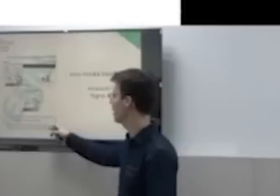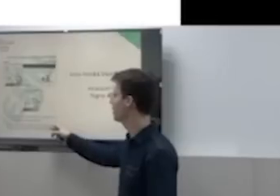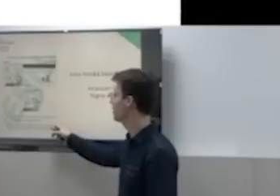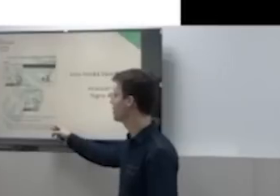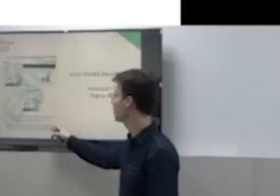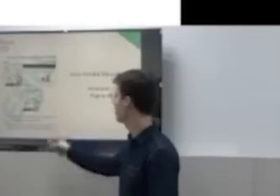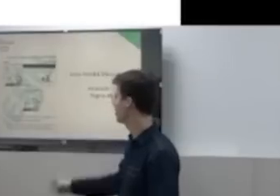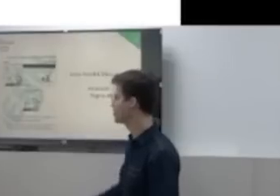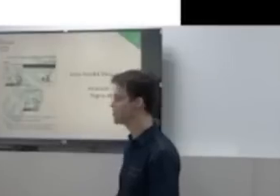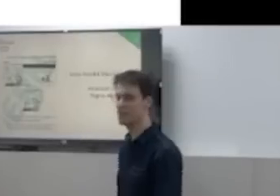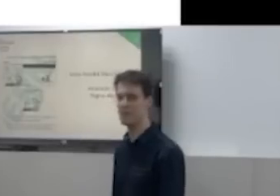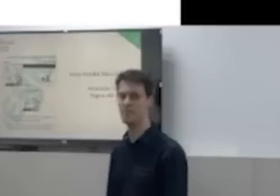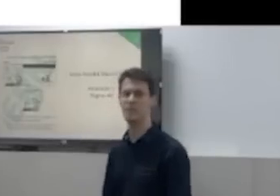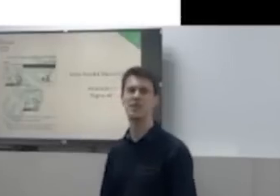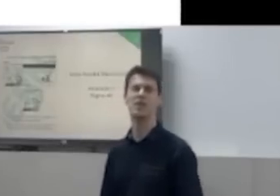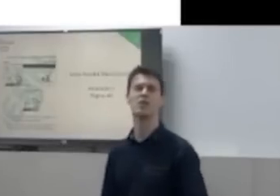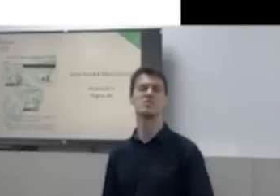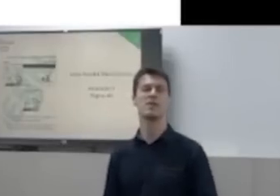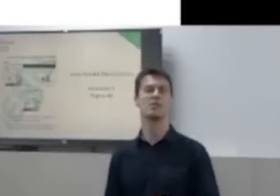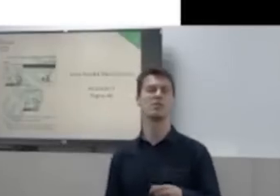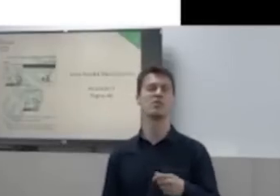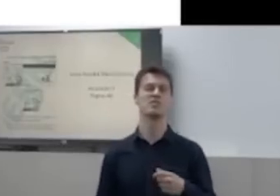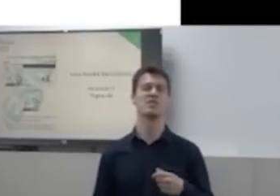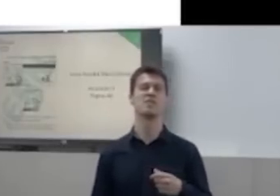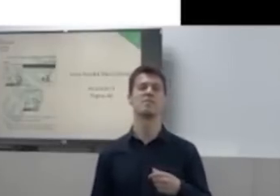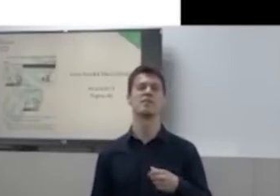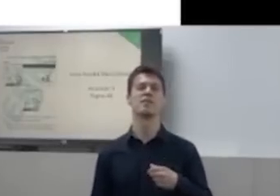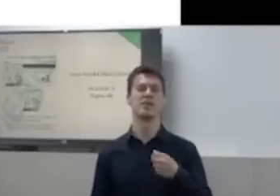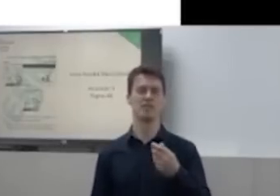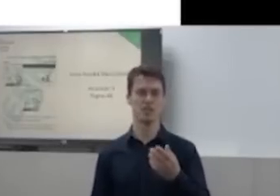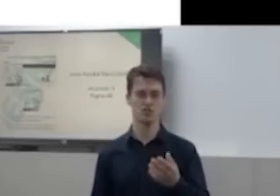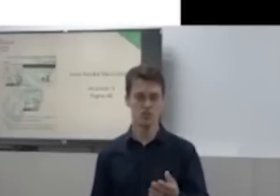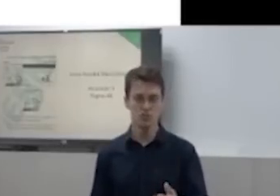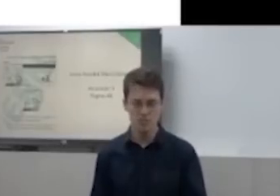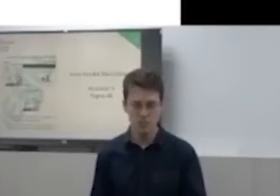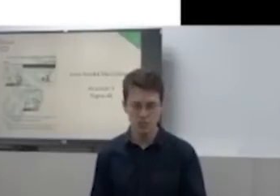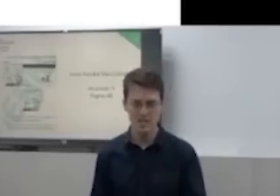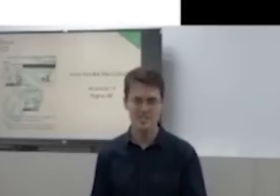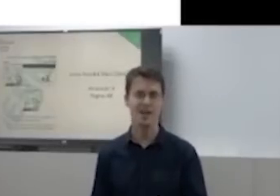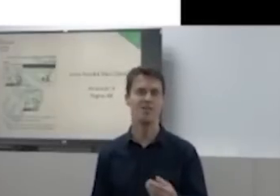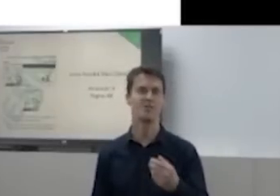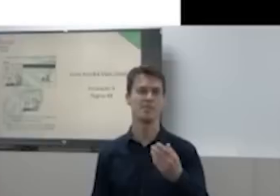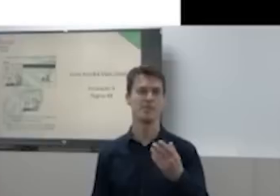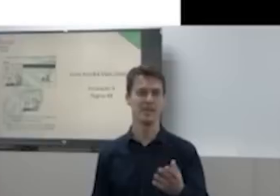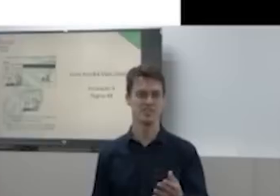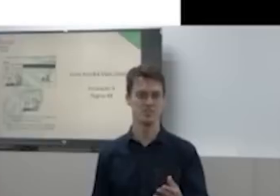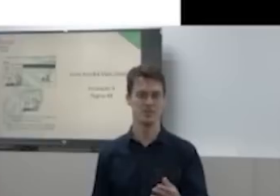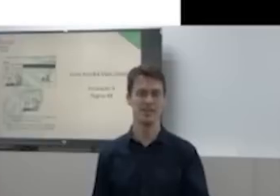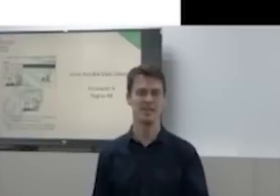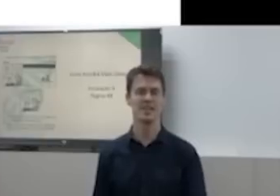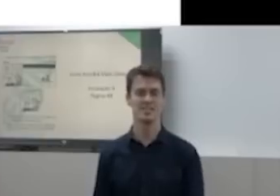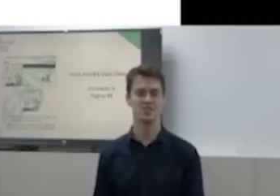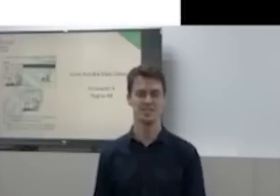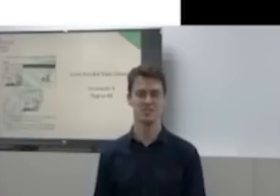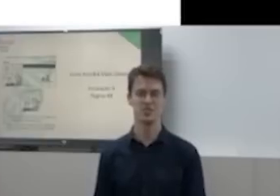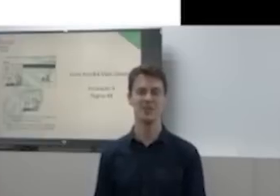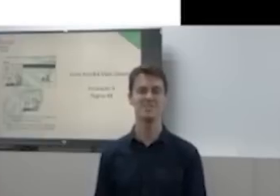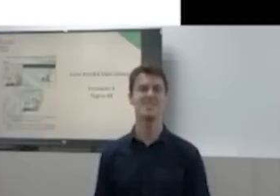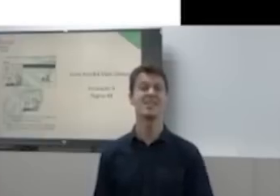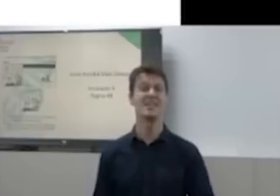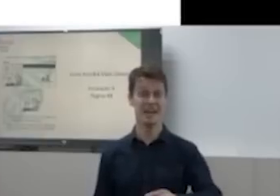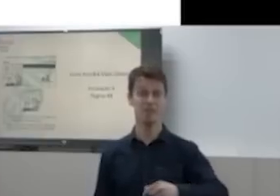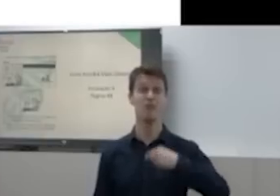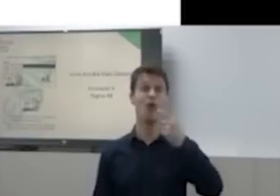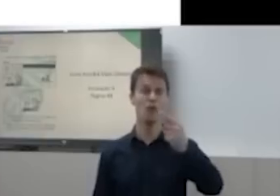a alternativa A e a alternativa B. Eu espero que você tenha entendido os assuntos dessa aula para poder responder essas